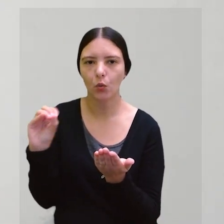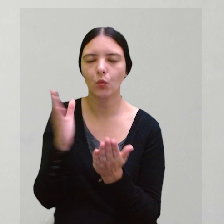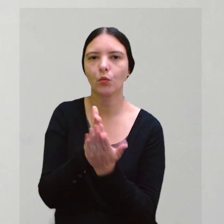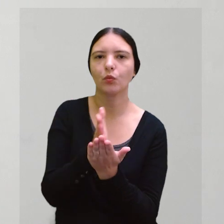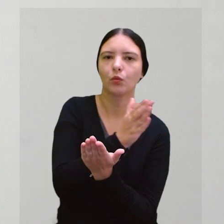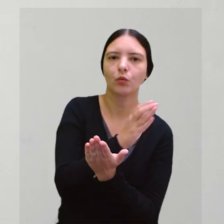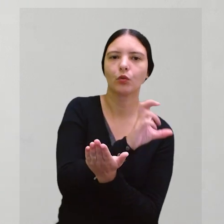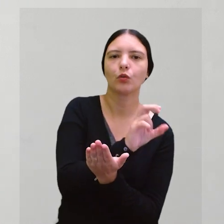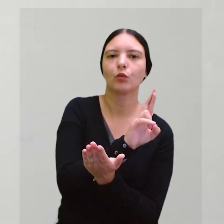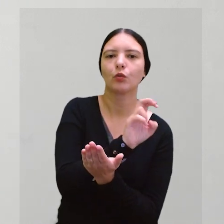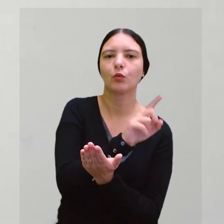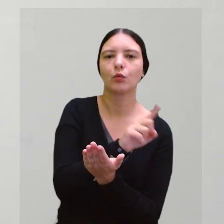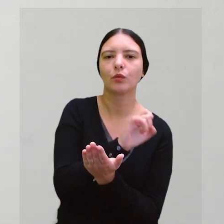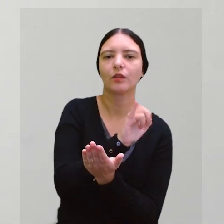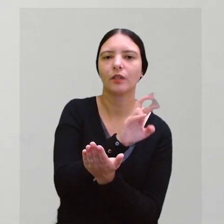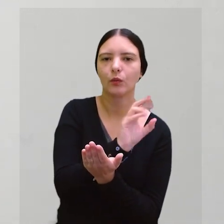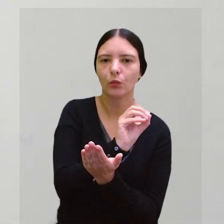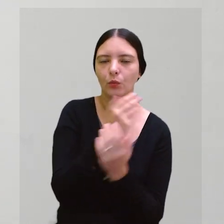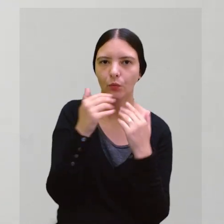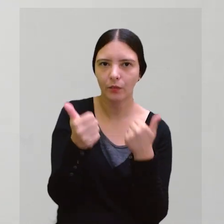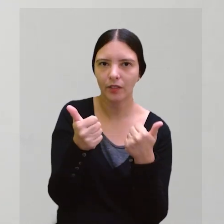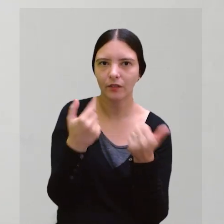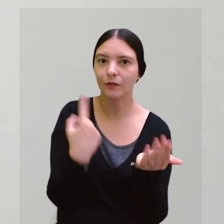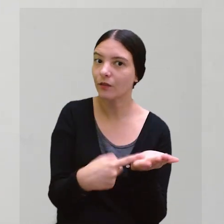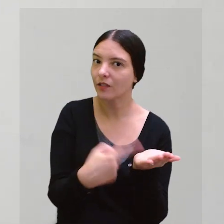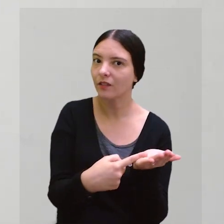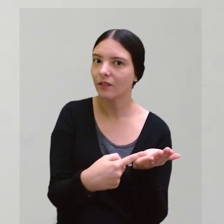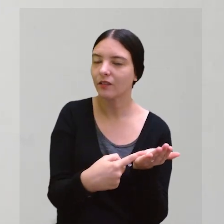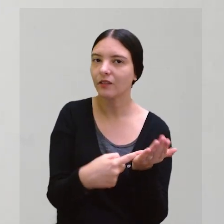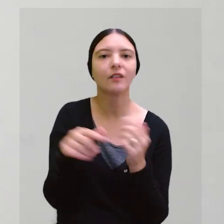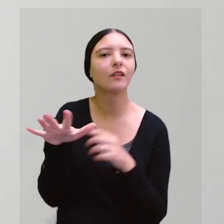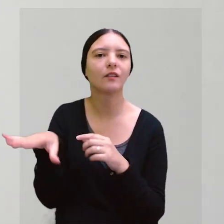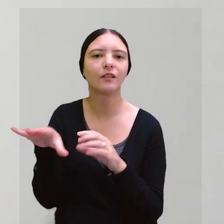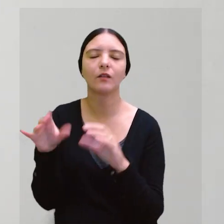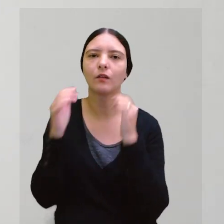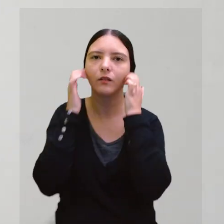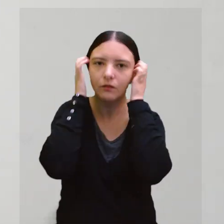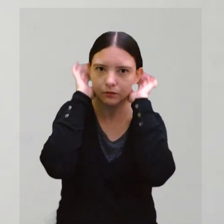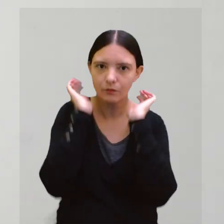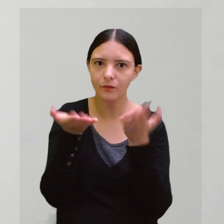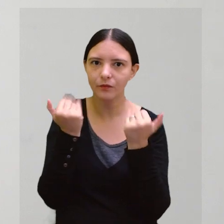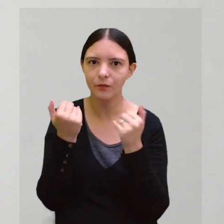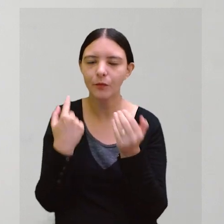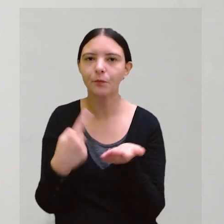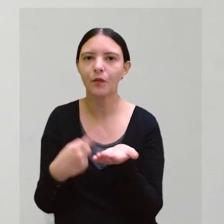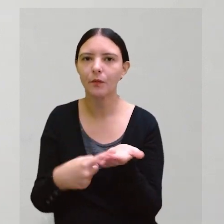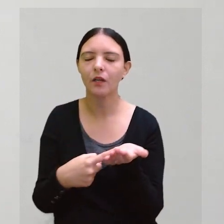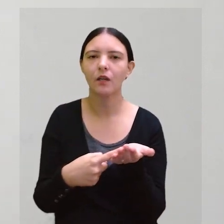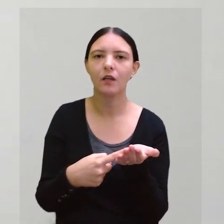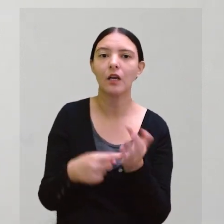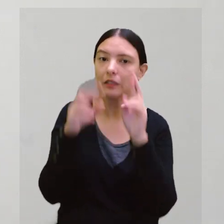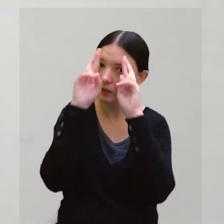bem? Mas vamos combinar que quando um lado tiver... Pessoal, só um minuto. Combinar o pessoal